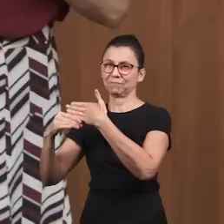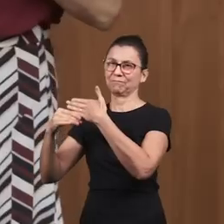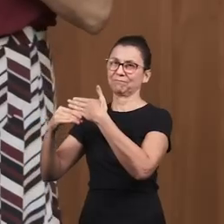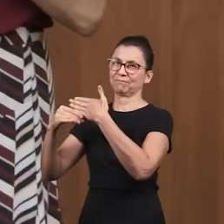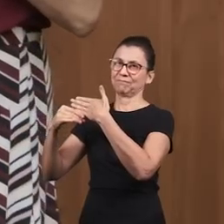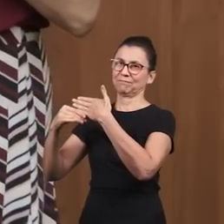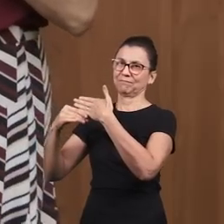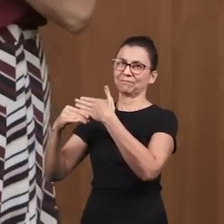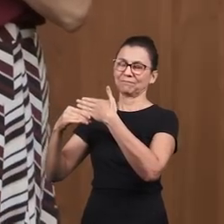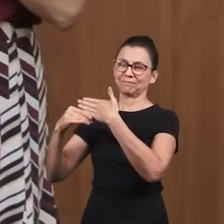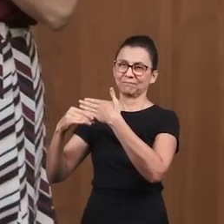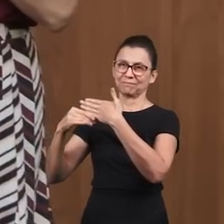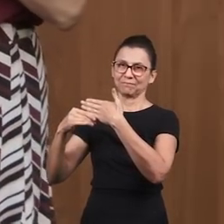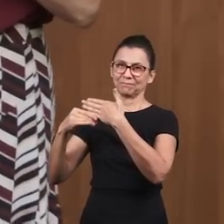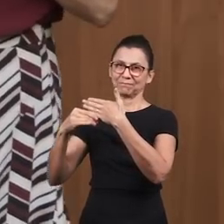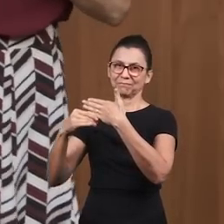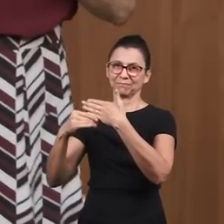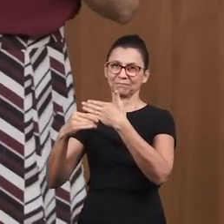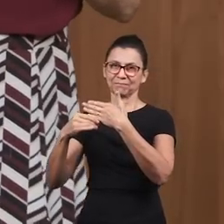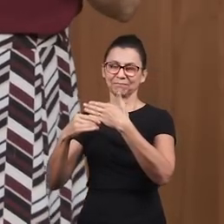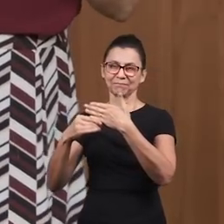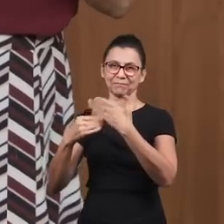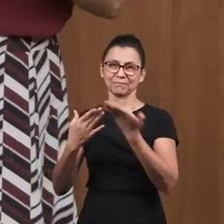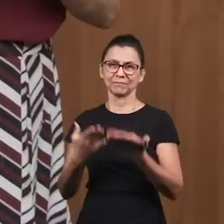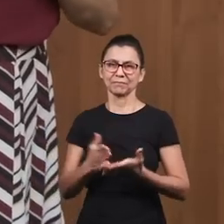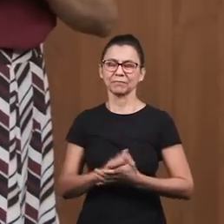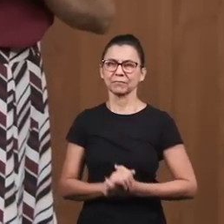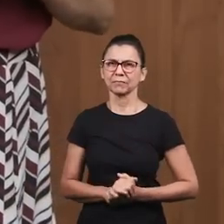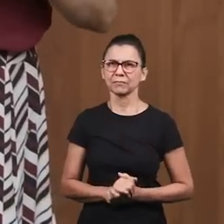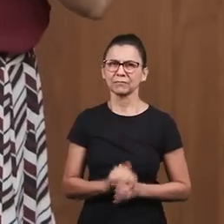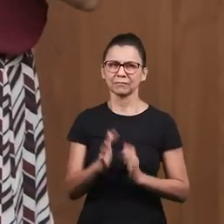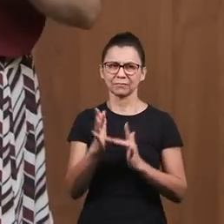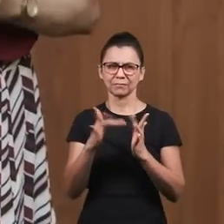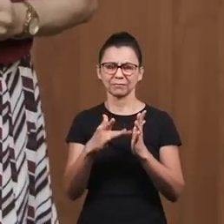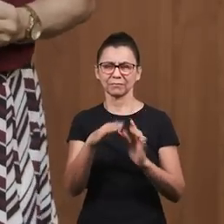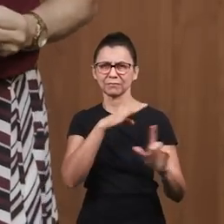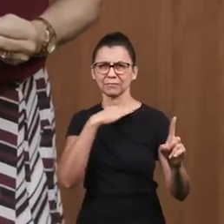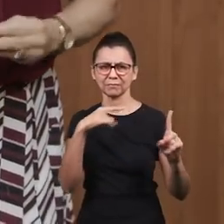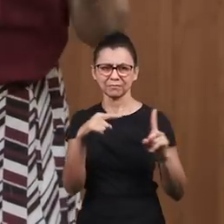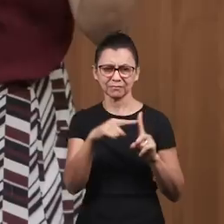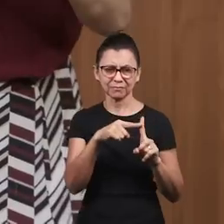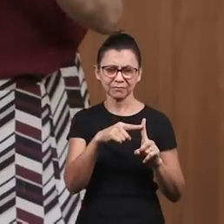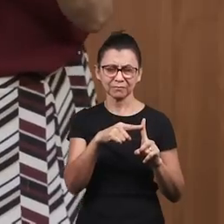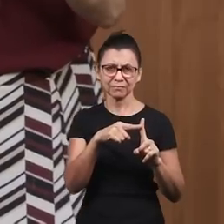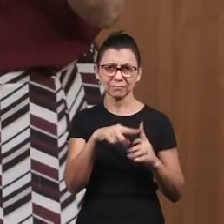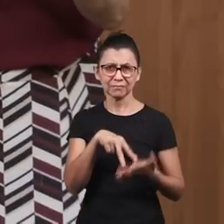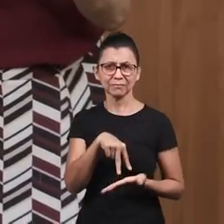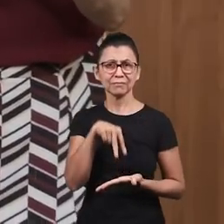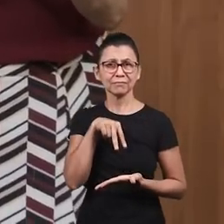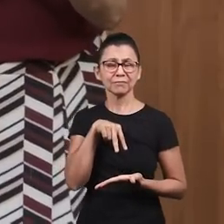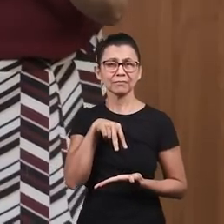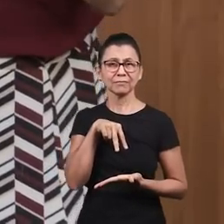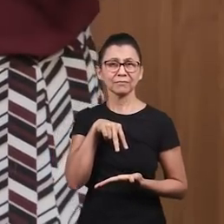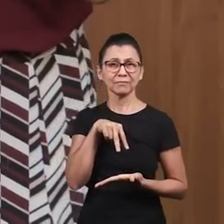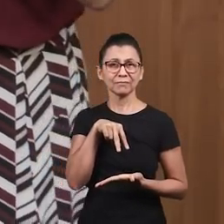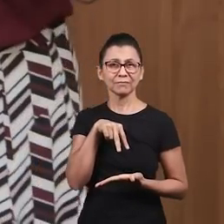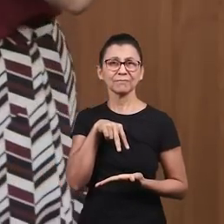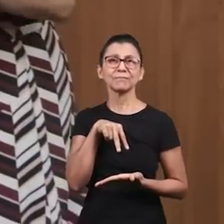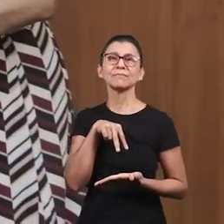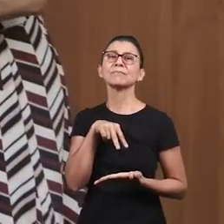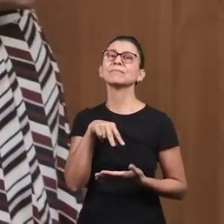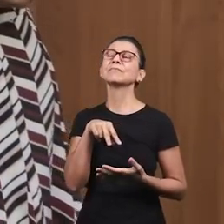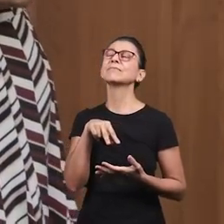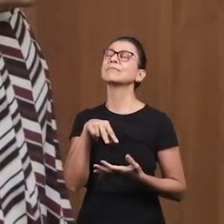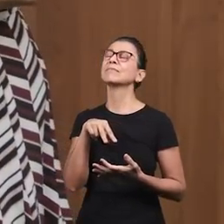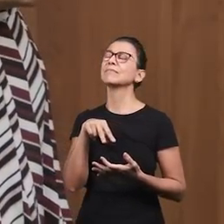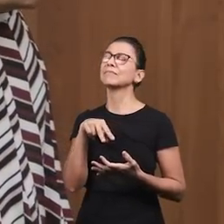nosso coração. Olha, e Jesus só morreu? Ressuscitou? Não, Jesus